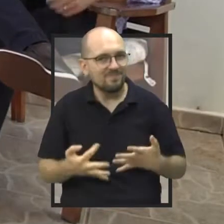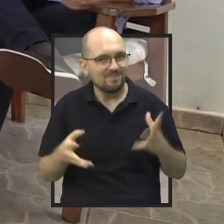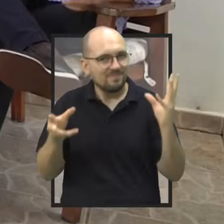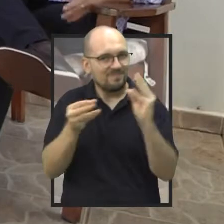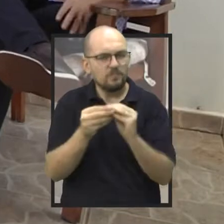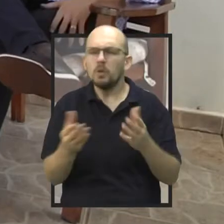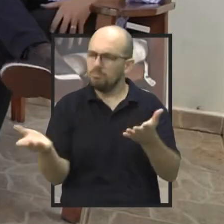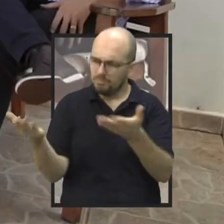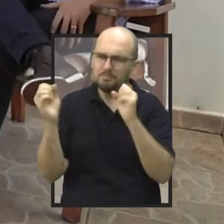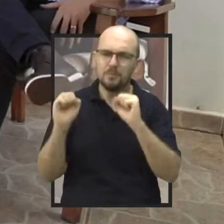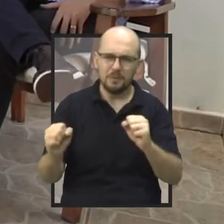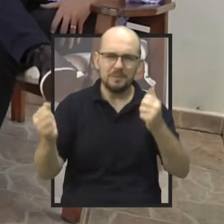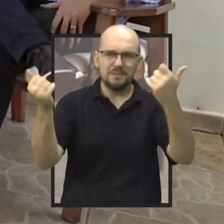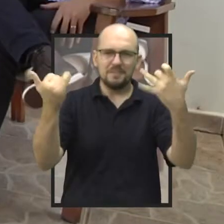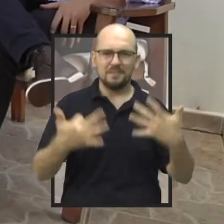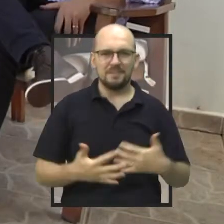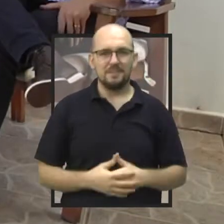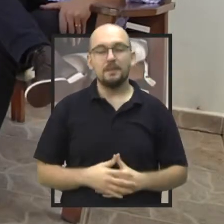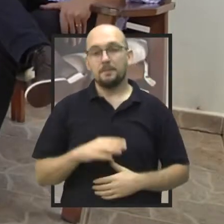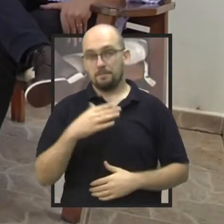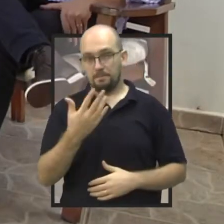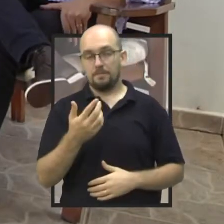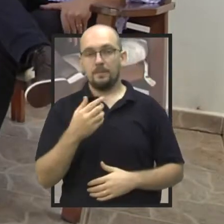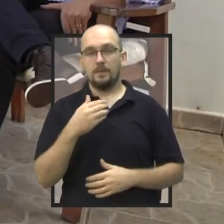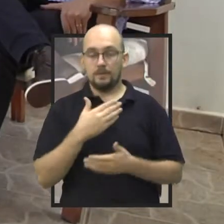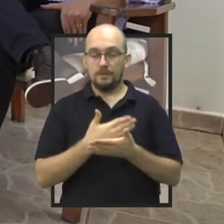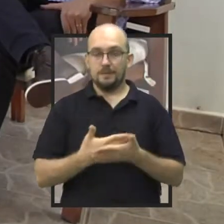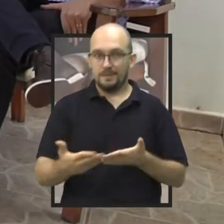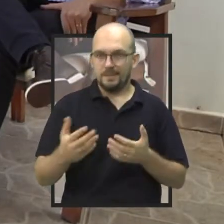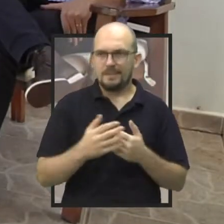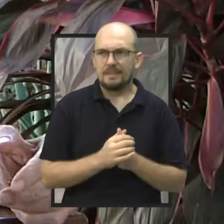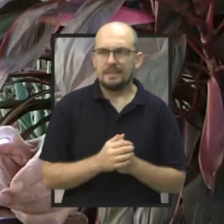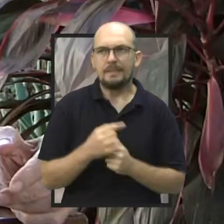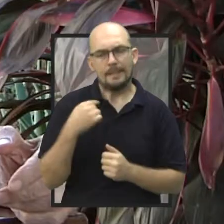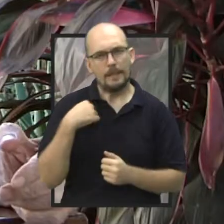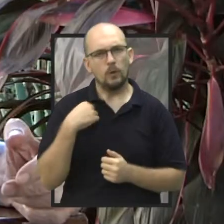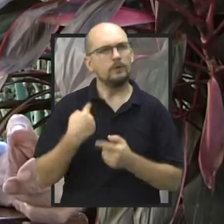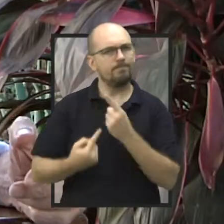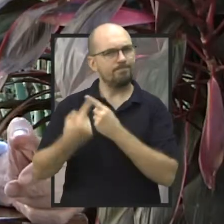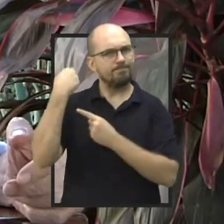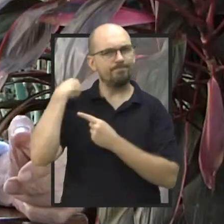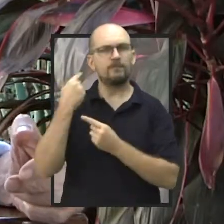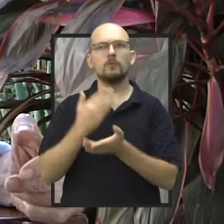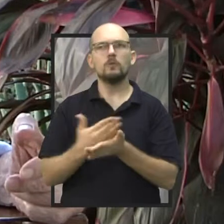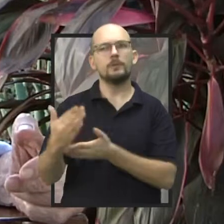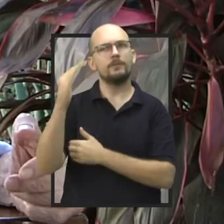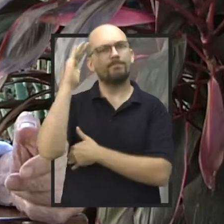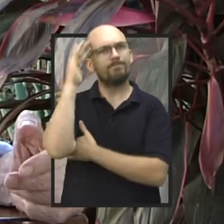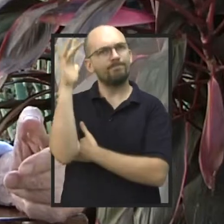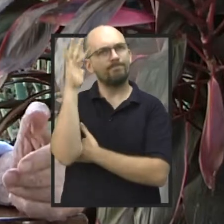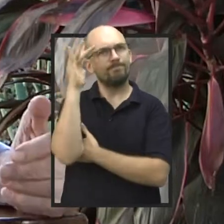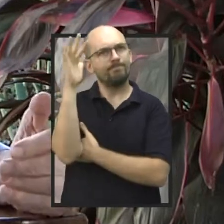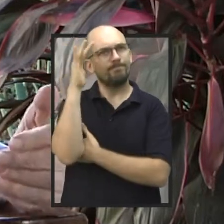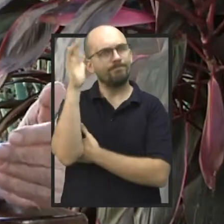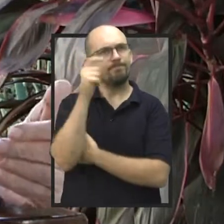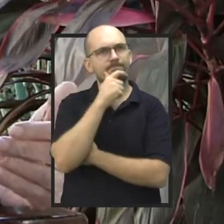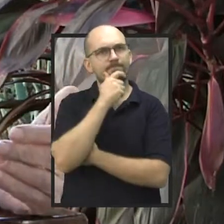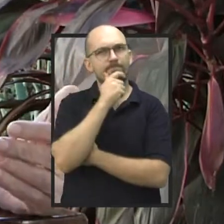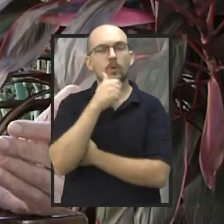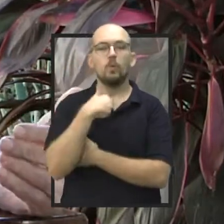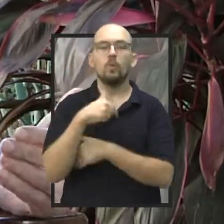isso? Claro, por favor. Então vamos lá. Eu comecei a pensar exatamente o seguinte, eu vou